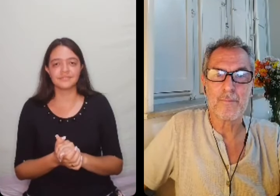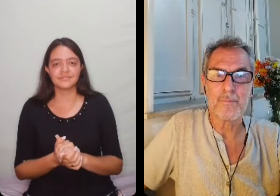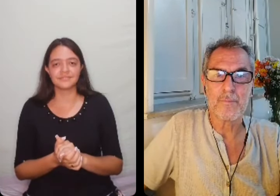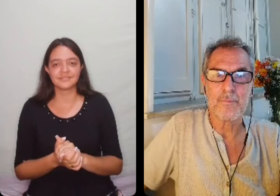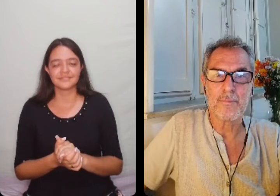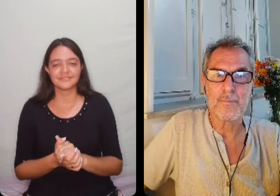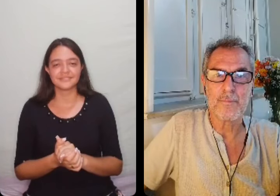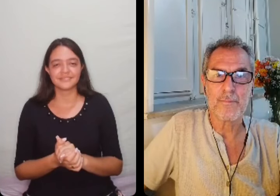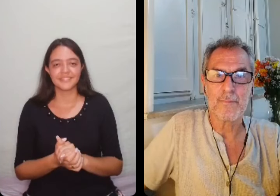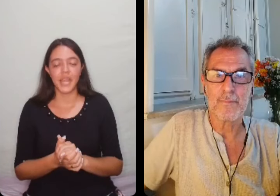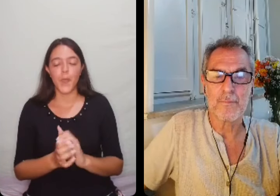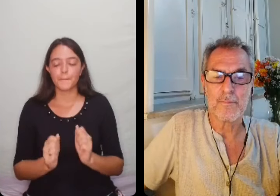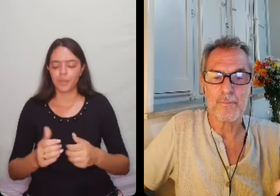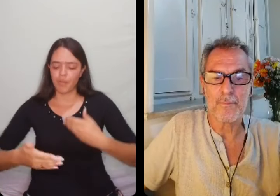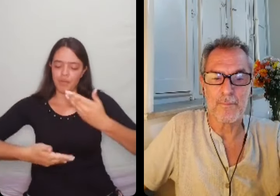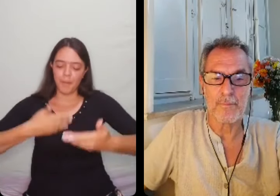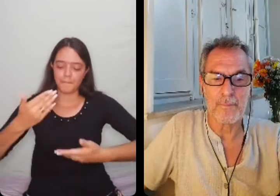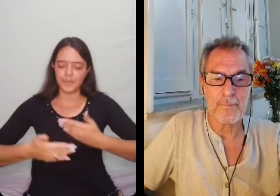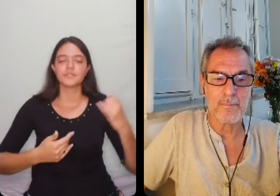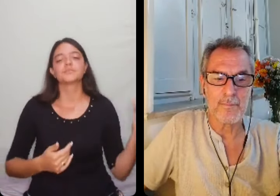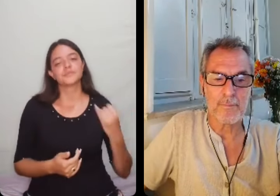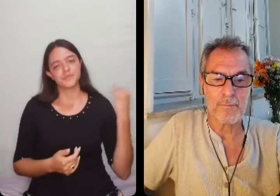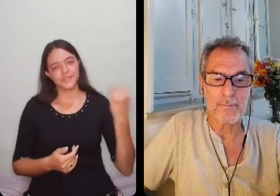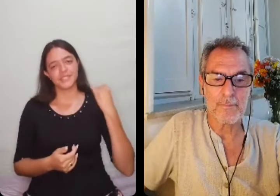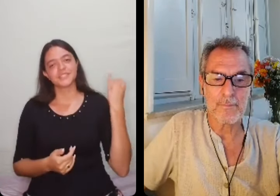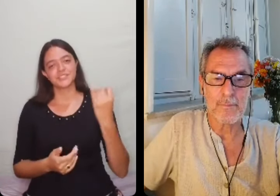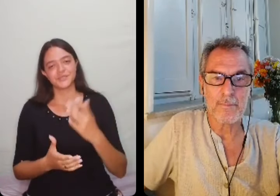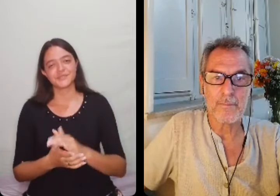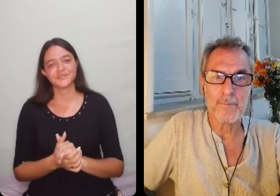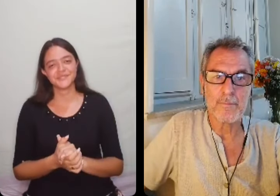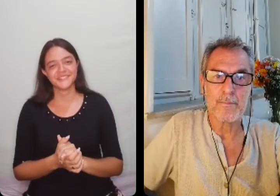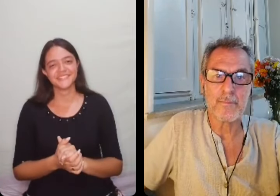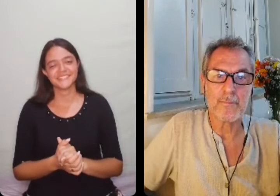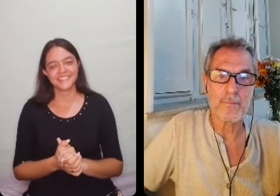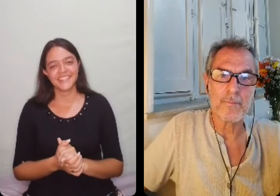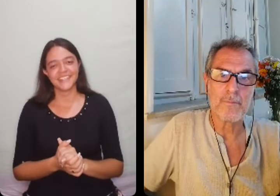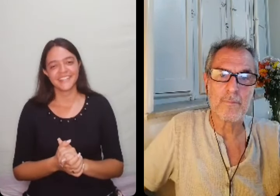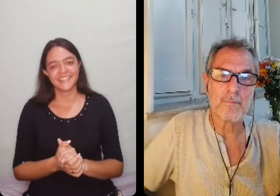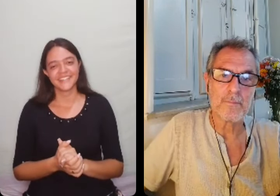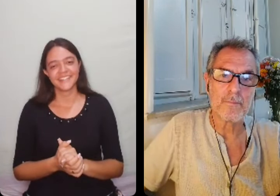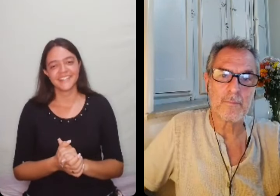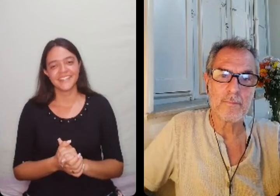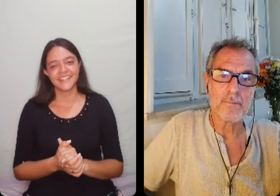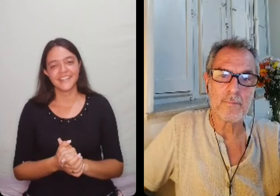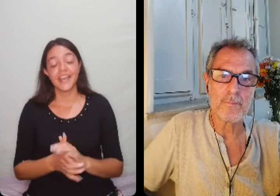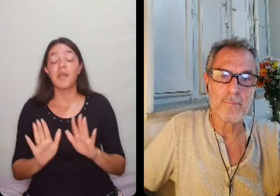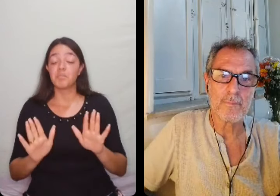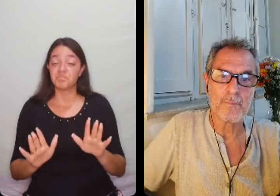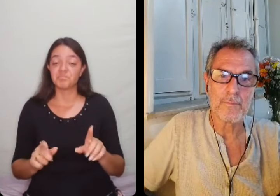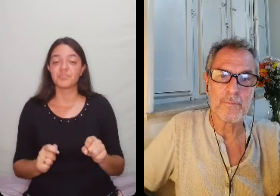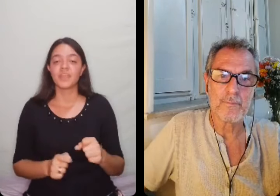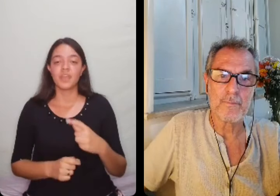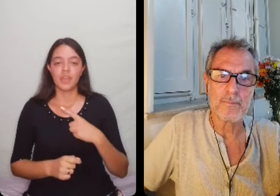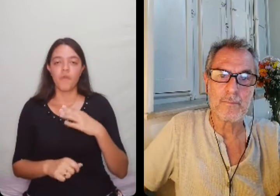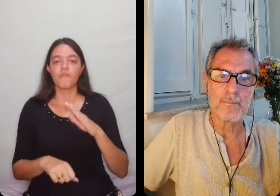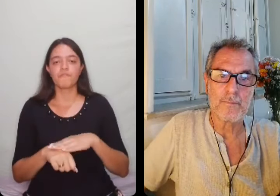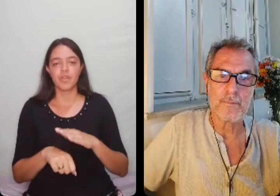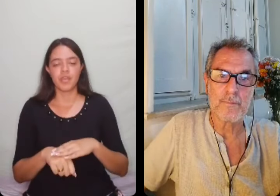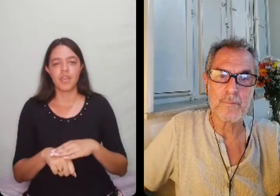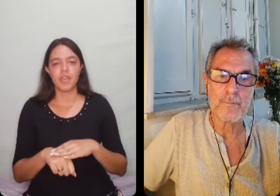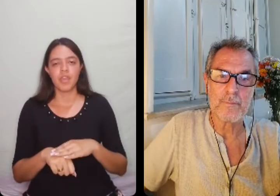compartilhar eu acho muito importante, né, e isso, inclusive, é uma coisa que eu fiz questão de colocar nos meus dois